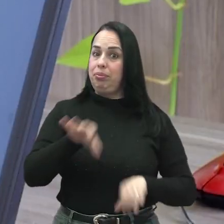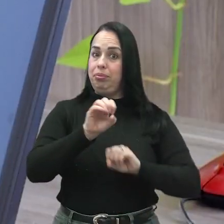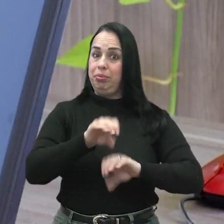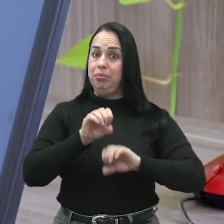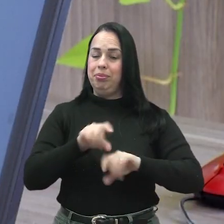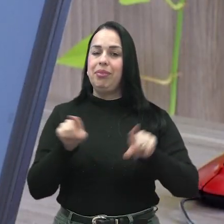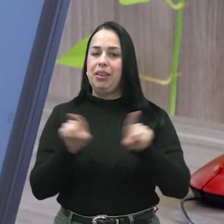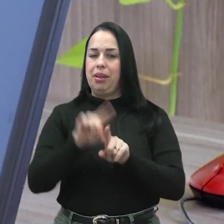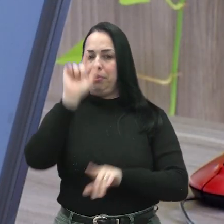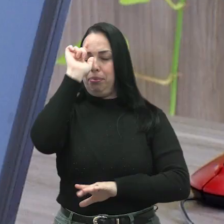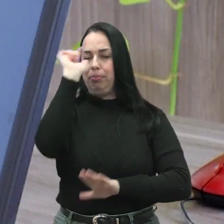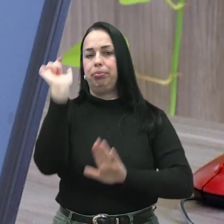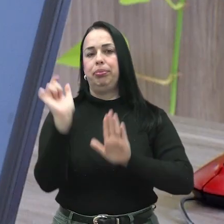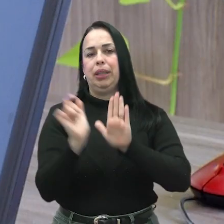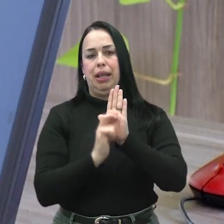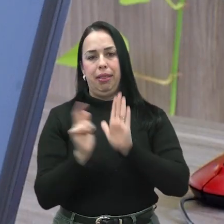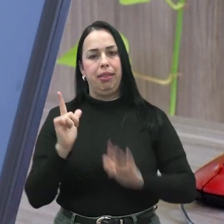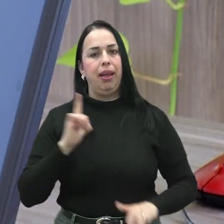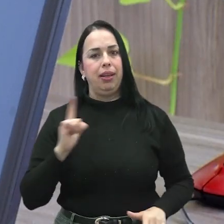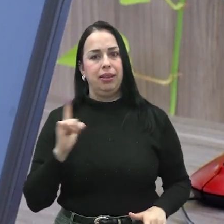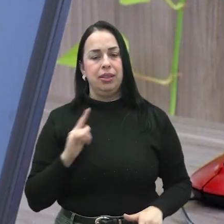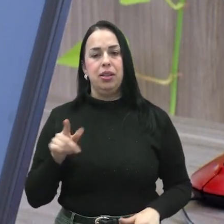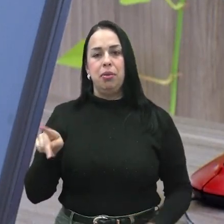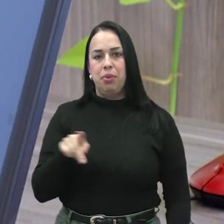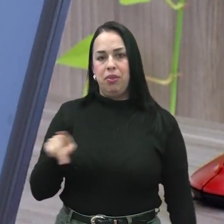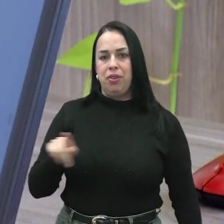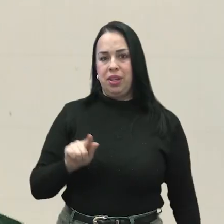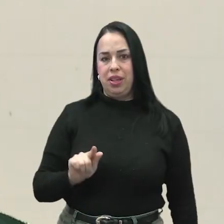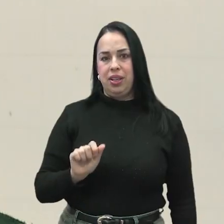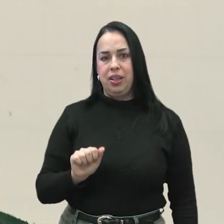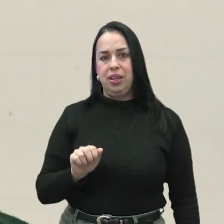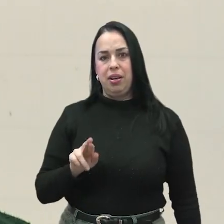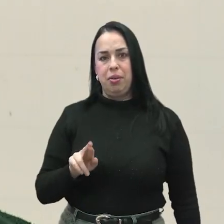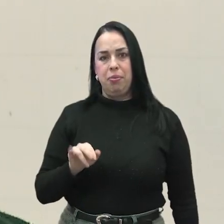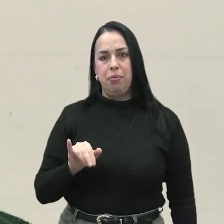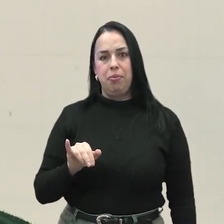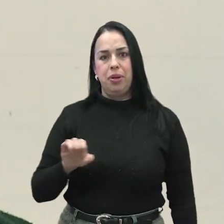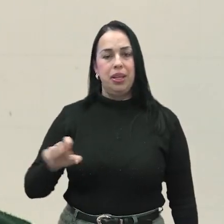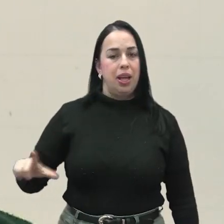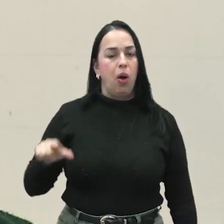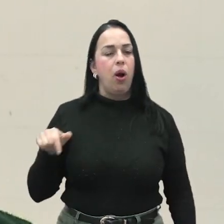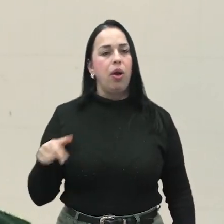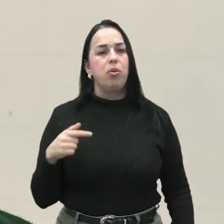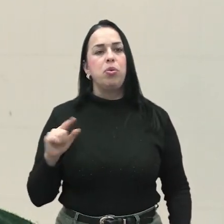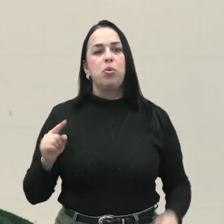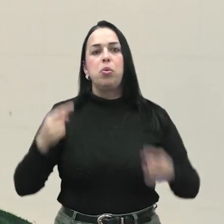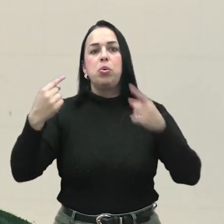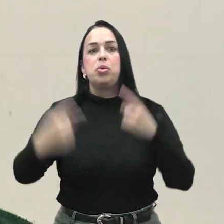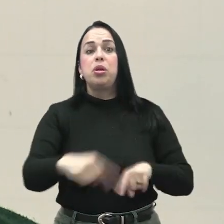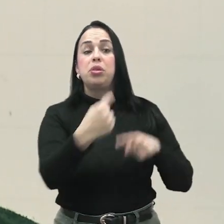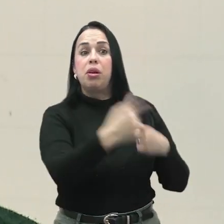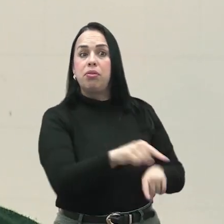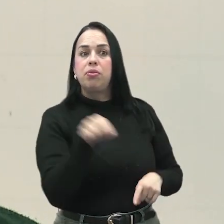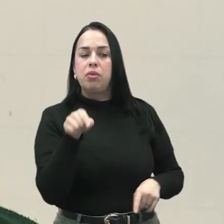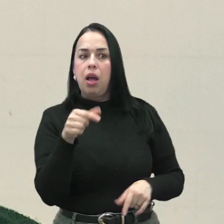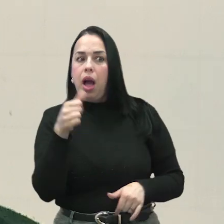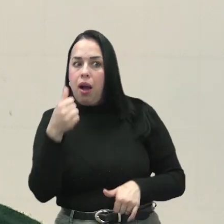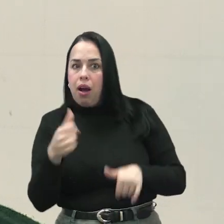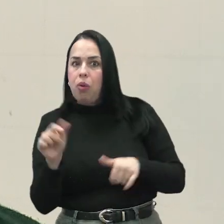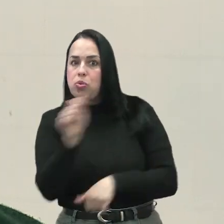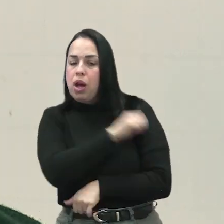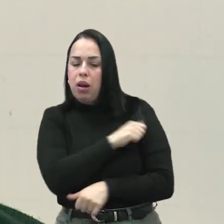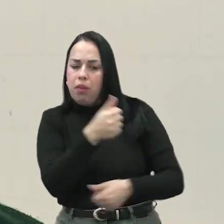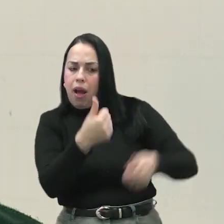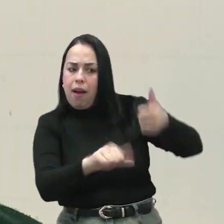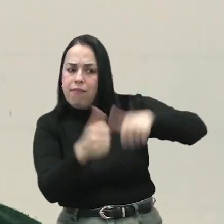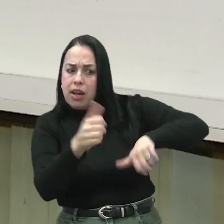Na educação, a IA também já está em muitos processos. O professor Gabriel diz que o desafio é ativar o senso crítico